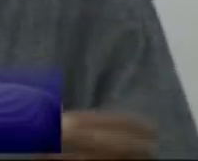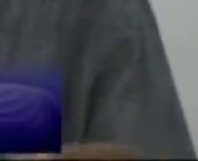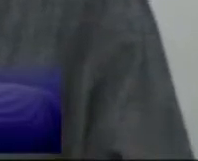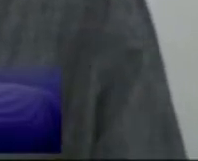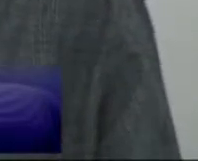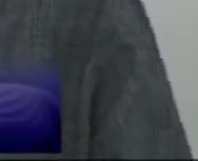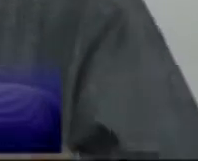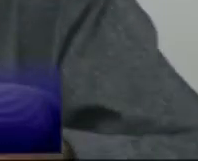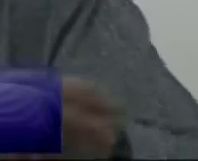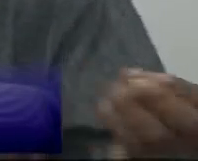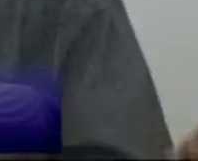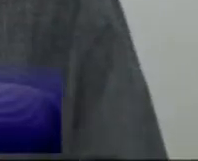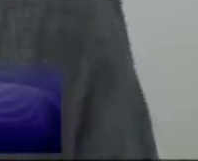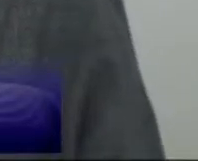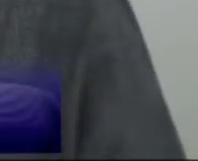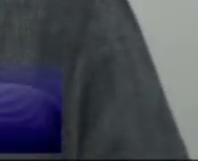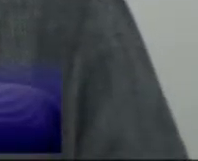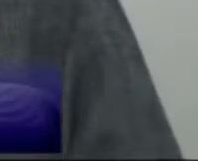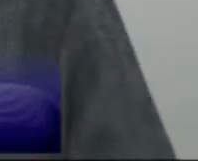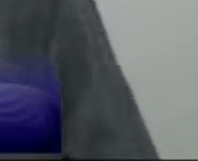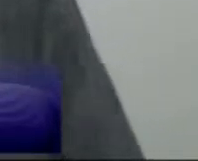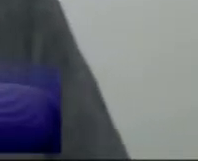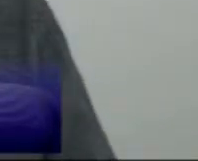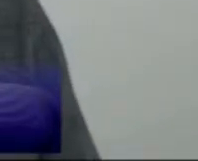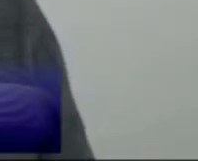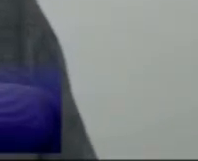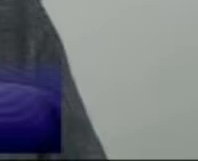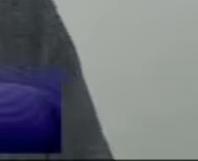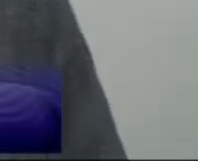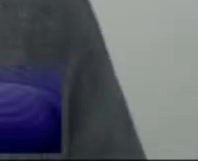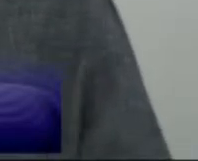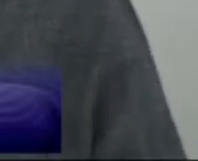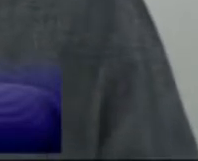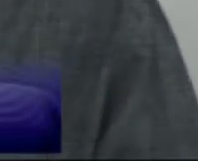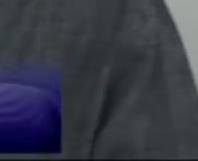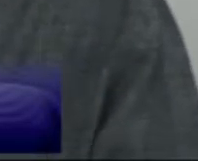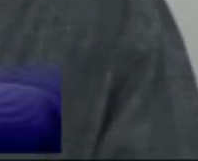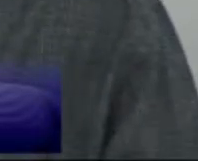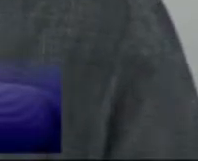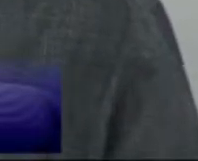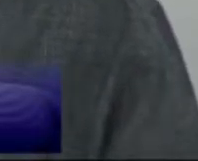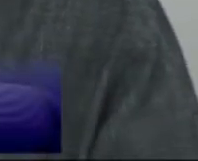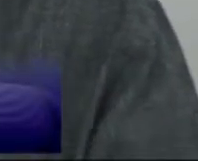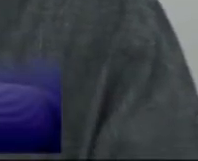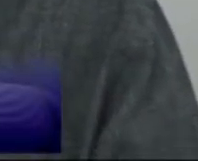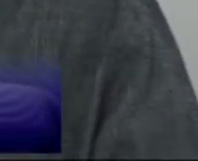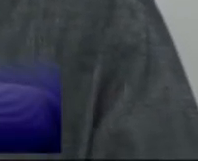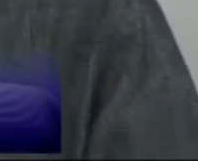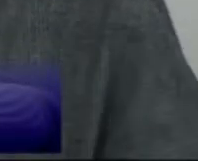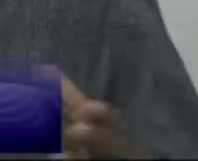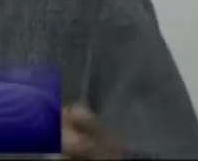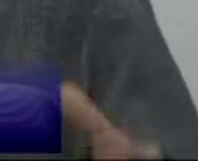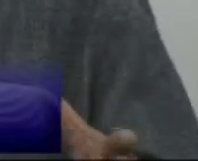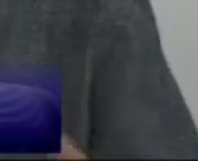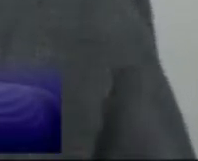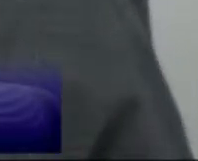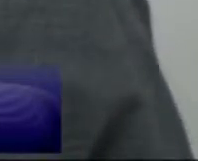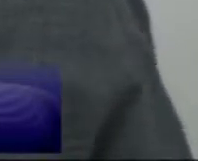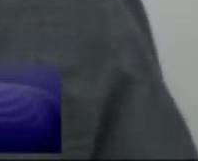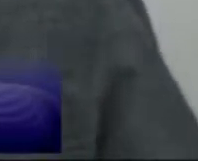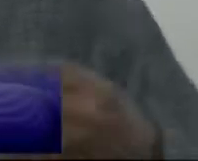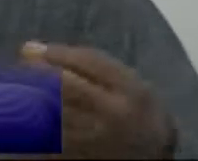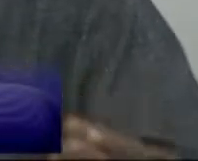o vereador, através de um terço de assinatura, tem essa prerrogativa agora se aprovarmos esse projeto do Ligão.